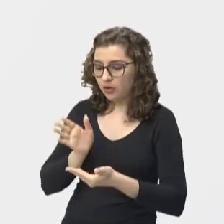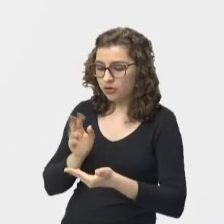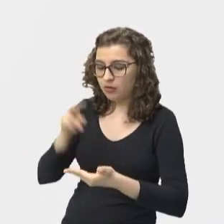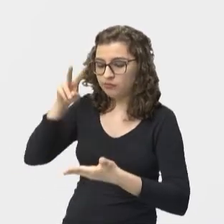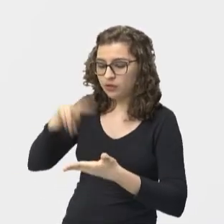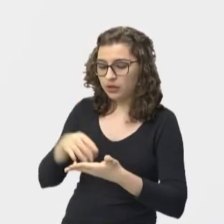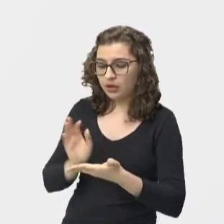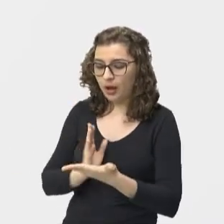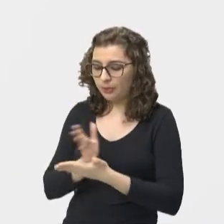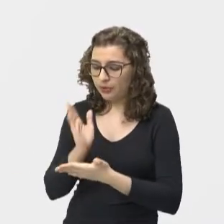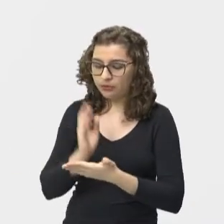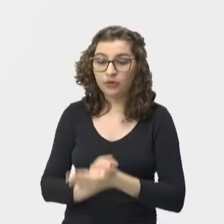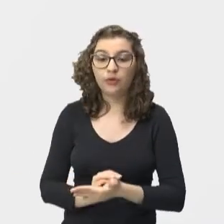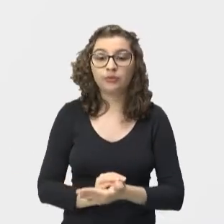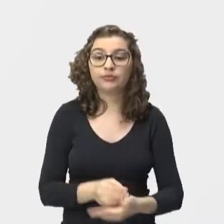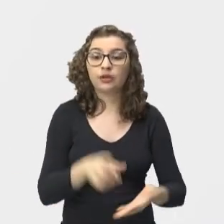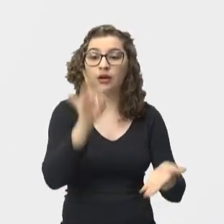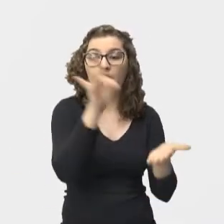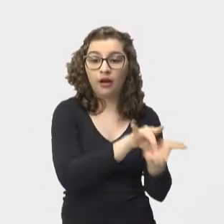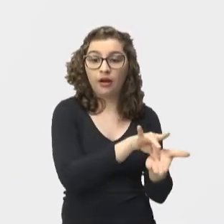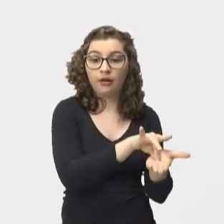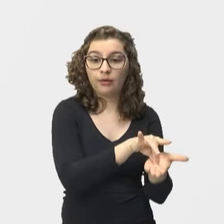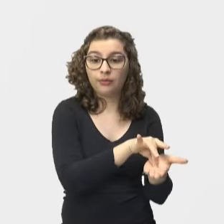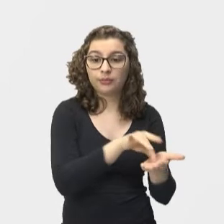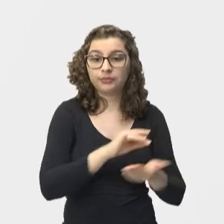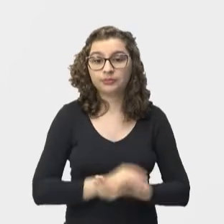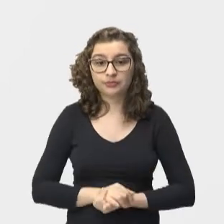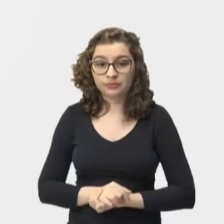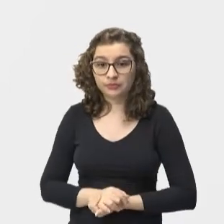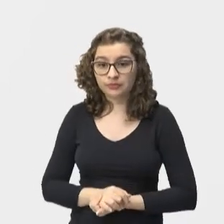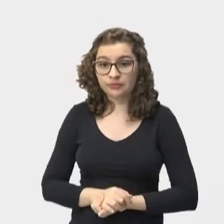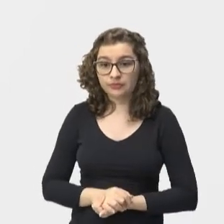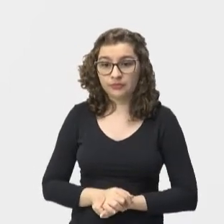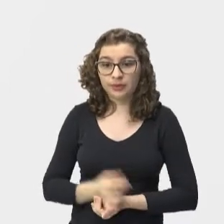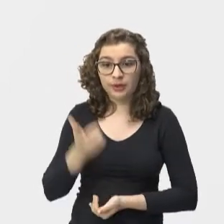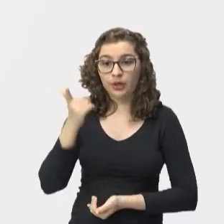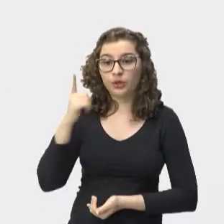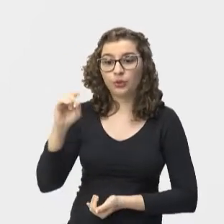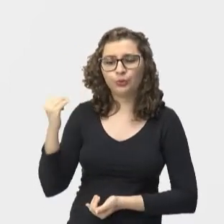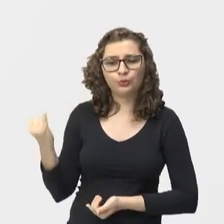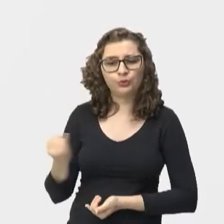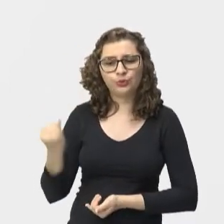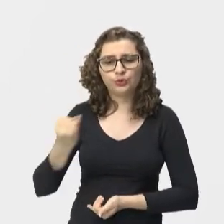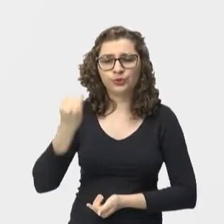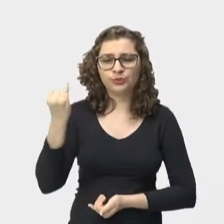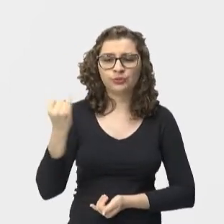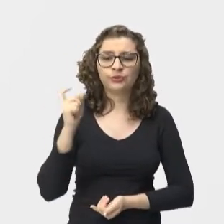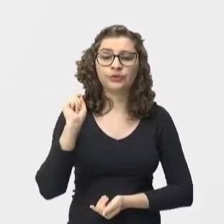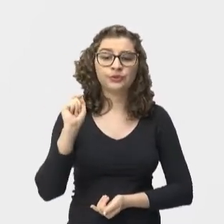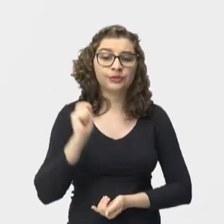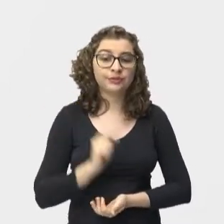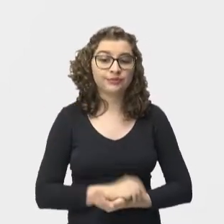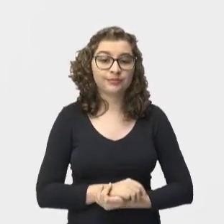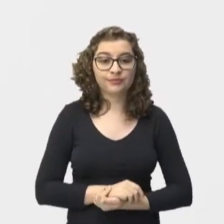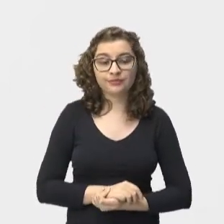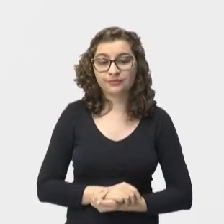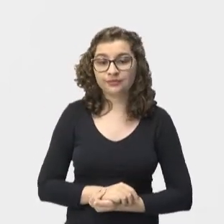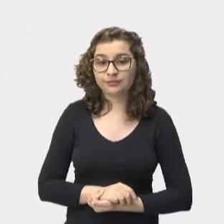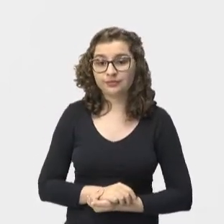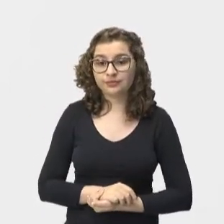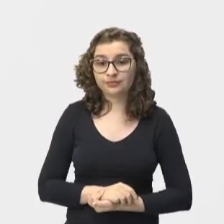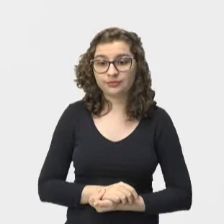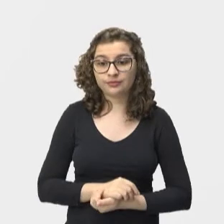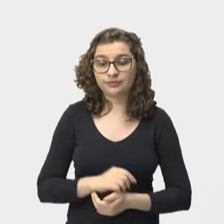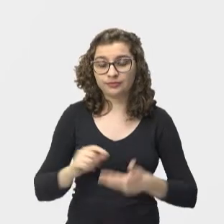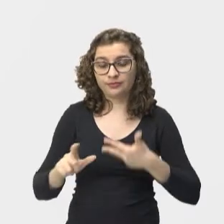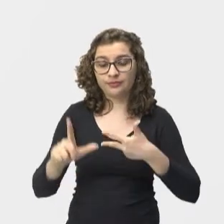política que foi votada e que foi definida. Mas tem um outro participante importante na política pública. Quem é? Além do